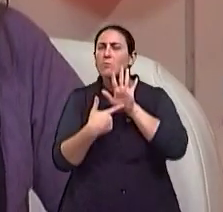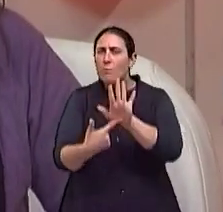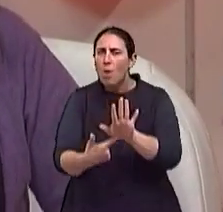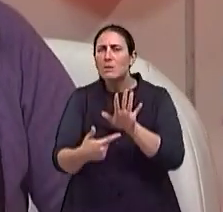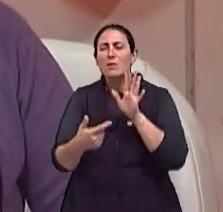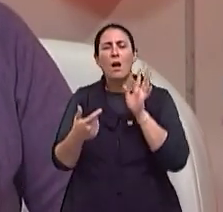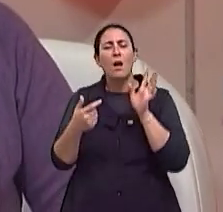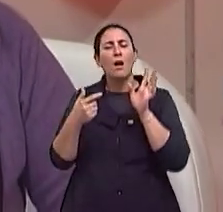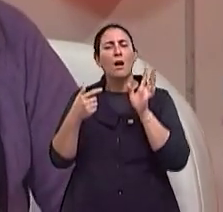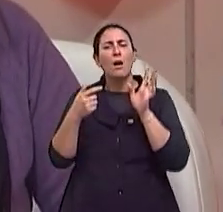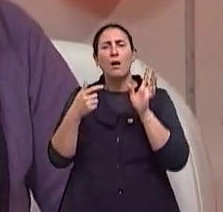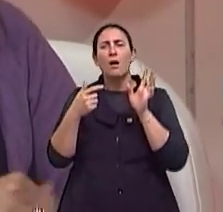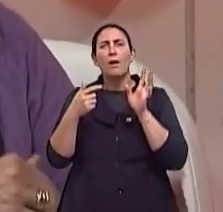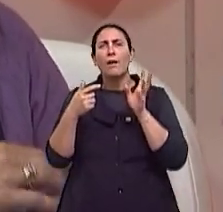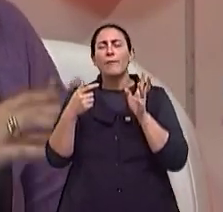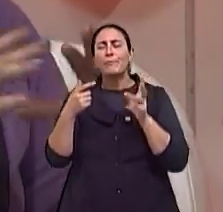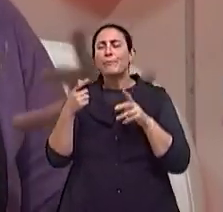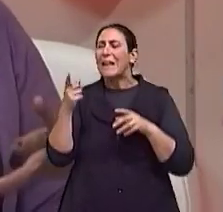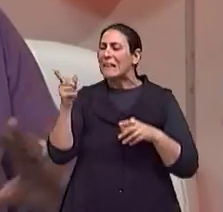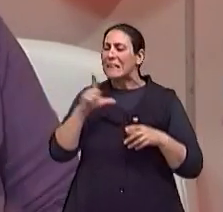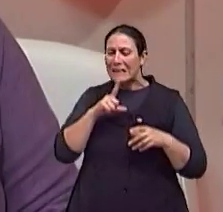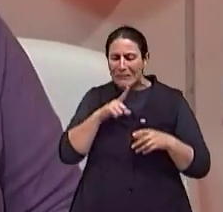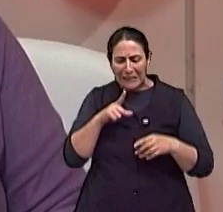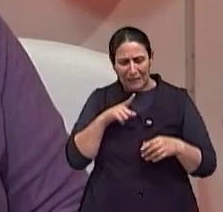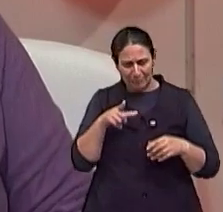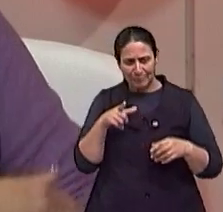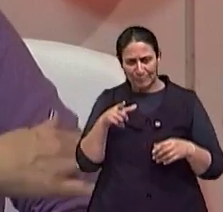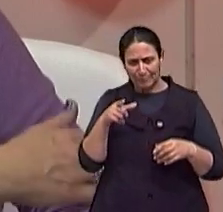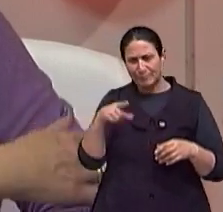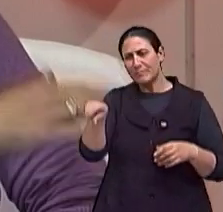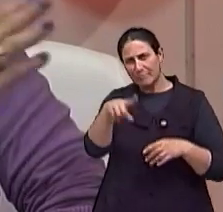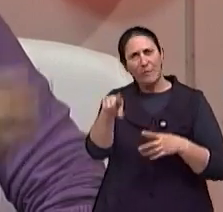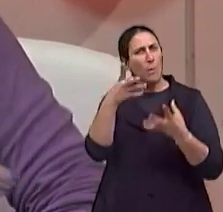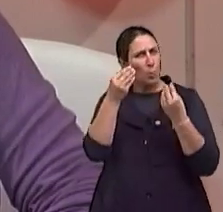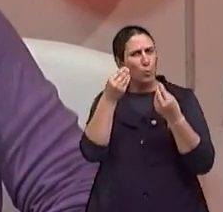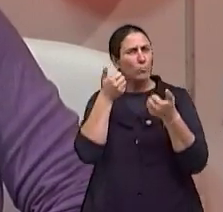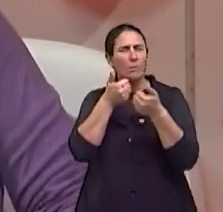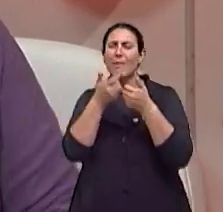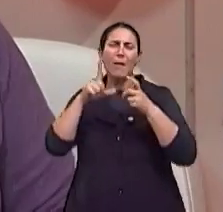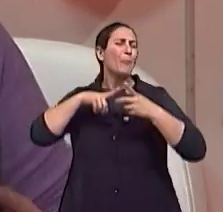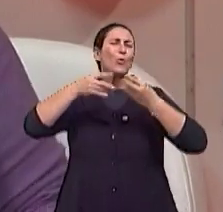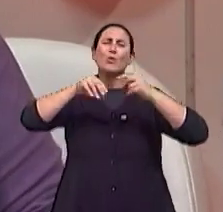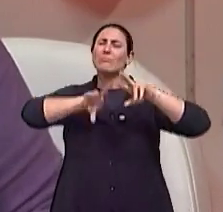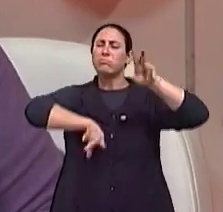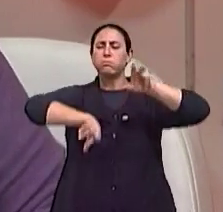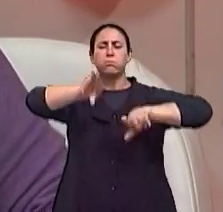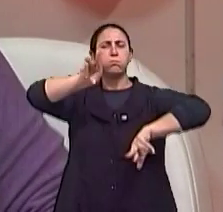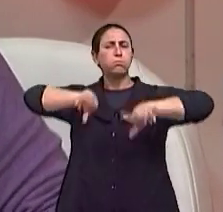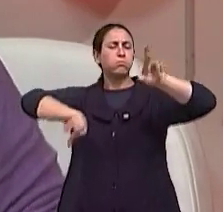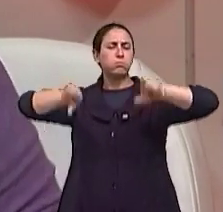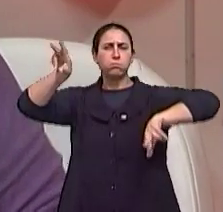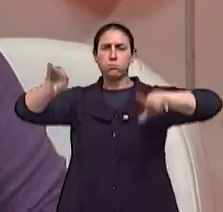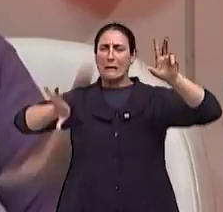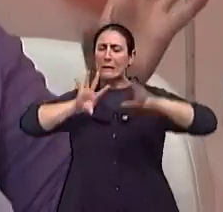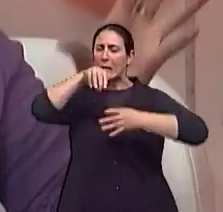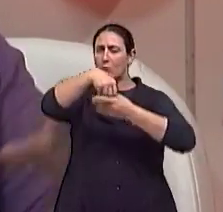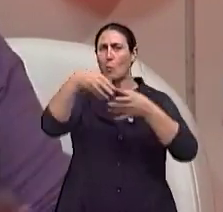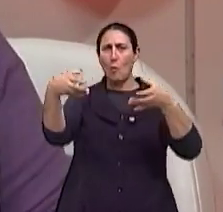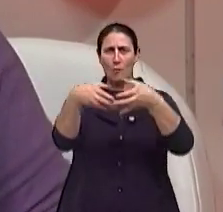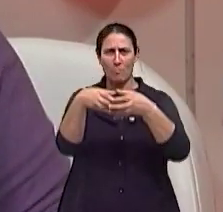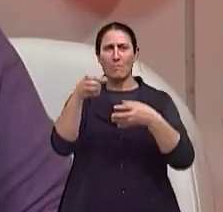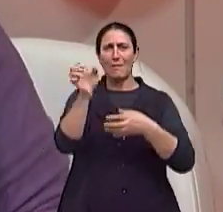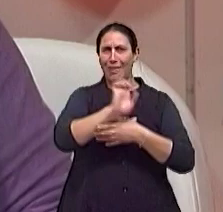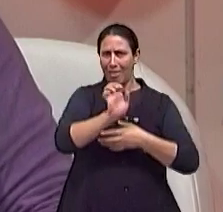se aproximam. Tem, eu acho que dentro... existem muitas nuances, né? Dentro do movimento